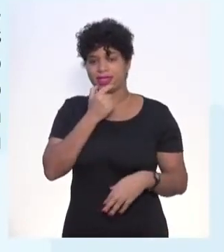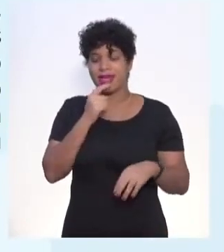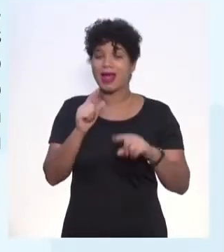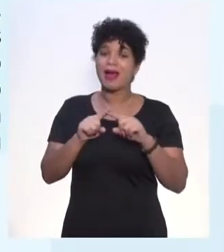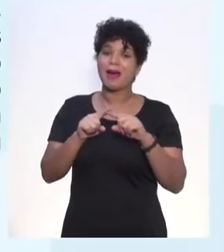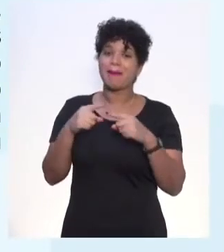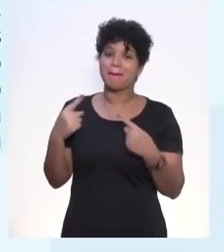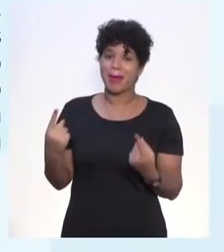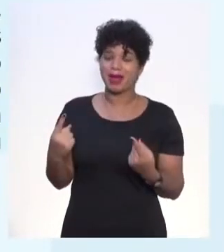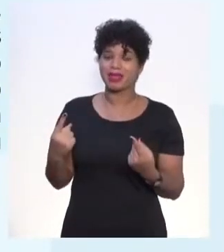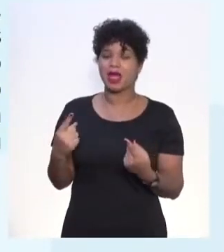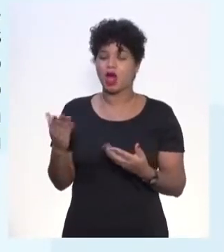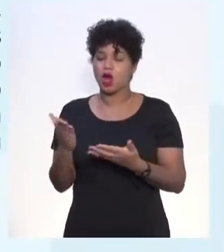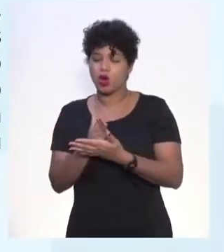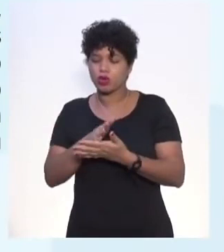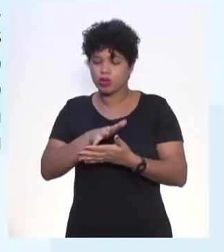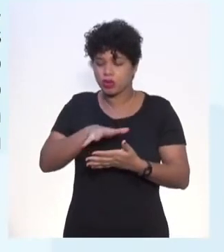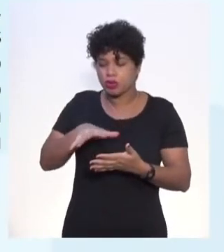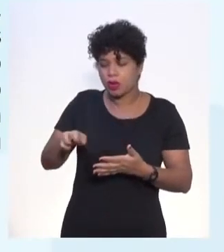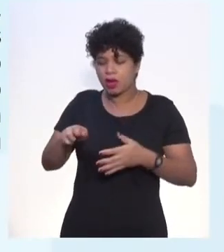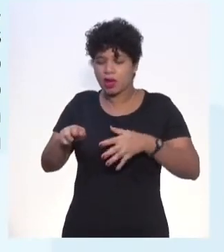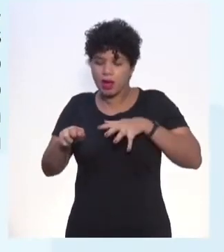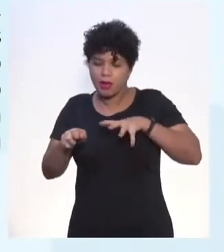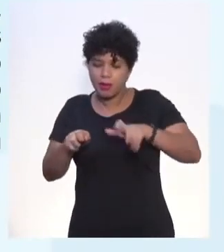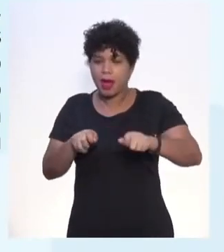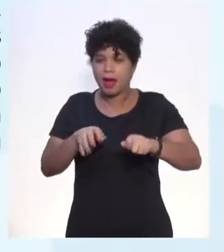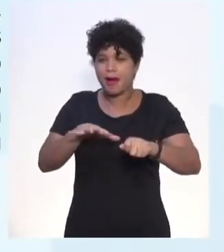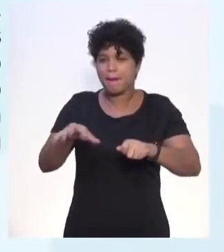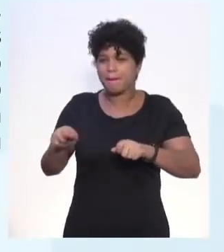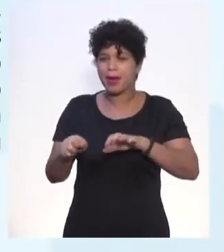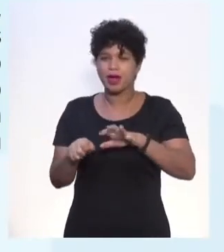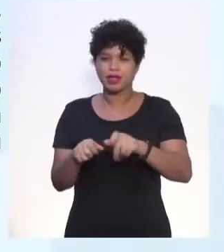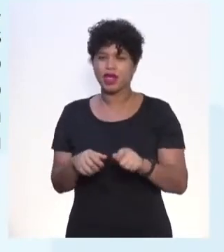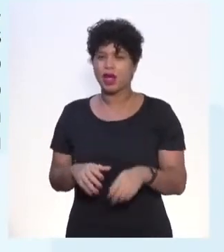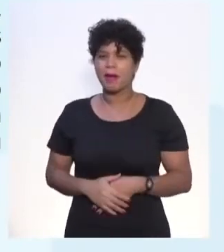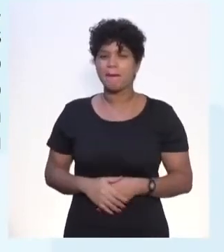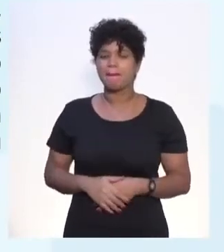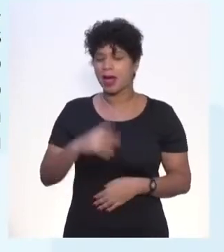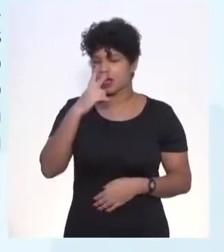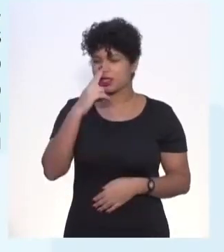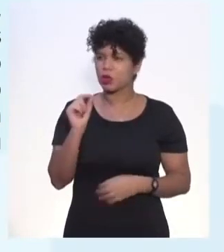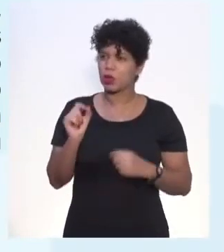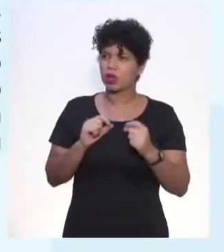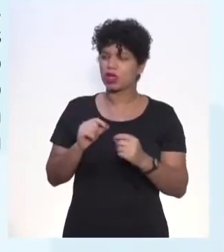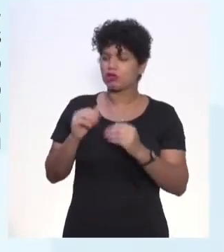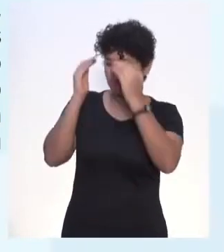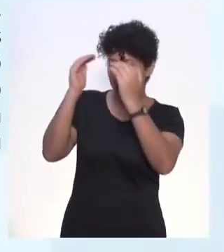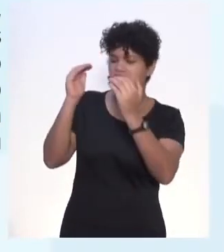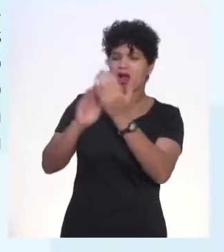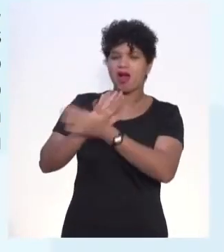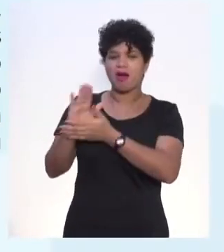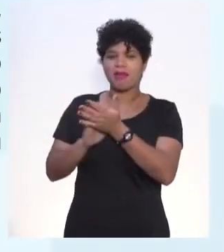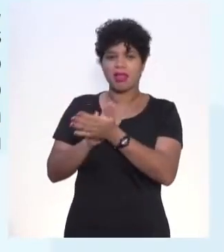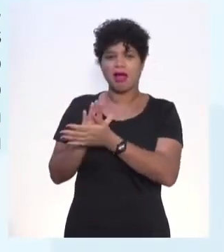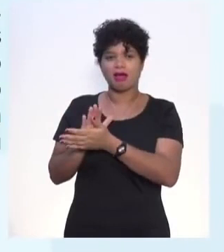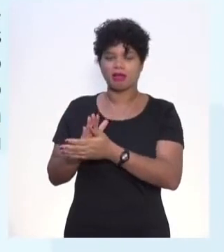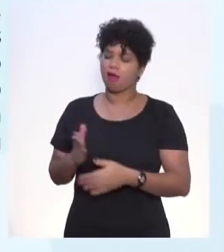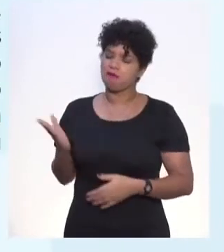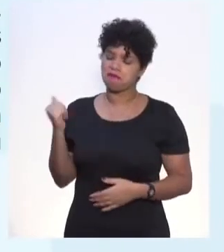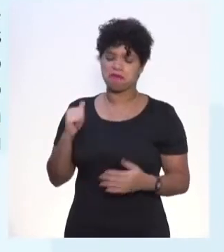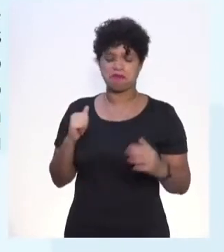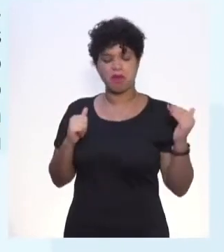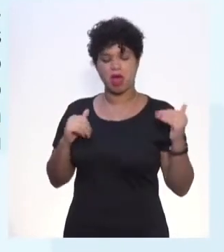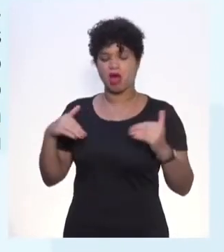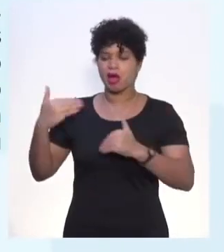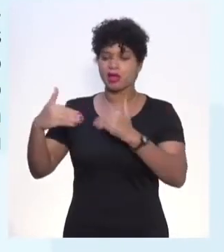promovendo ataques pontuais contra os seus superiores. Era quase uma questão de desobediência civil que acabou ganhando força mais para